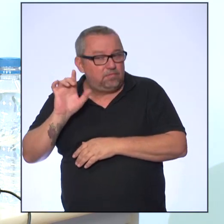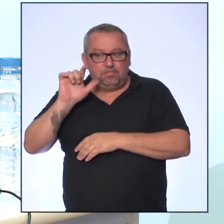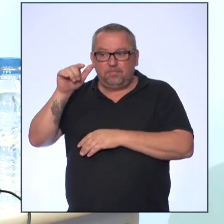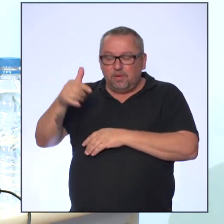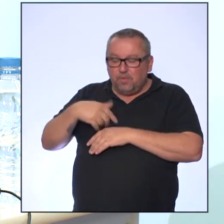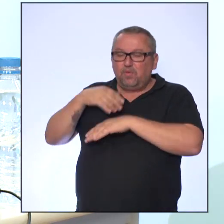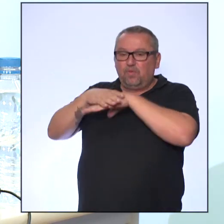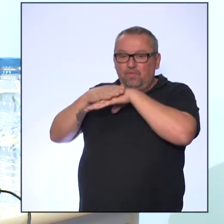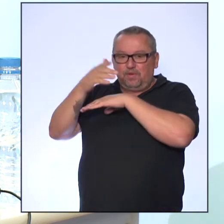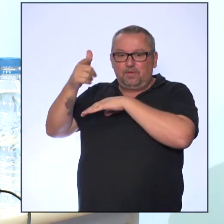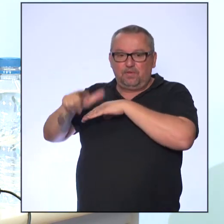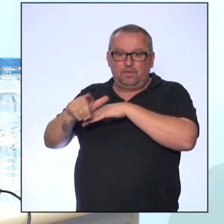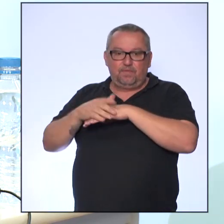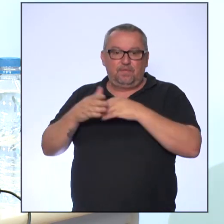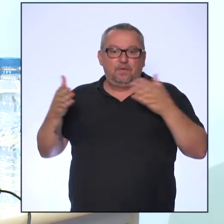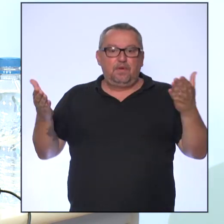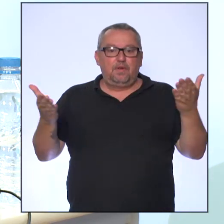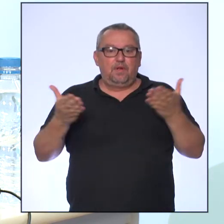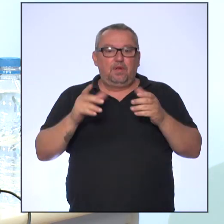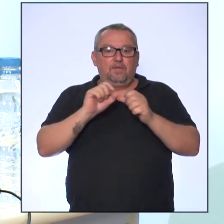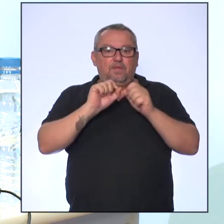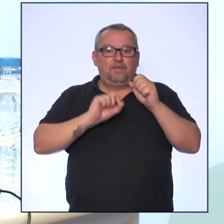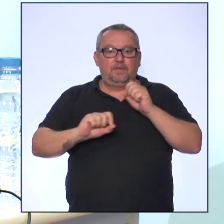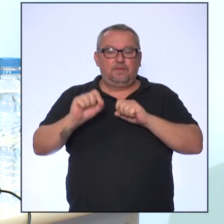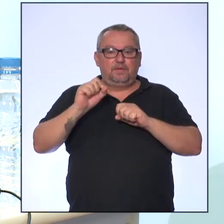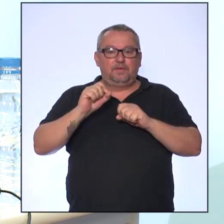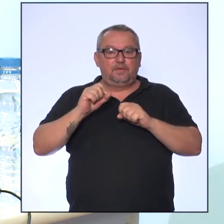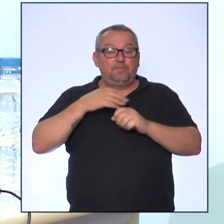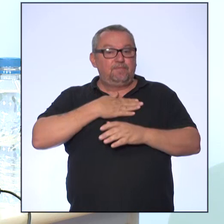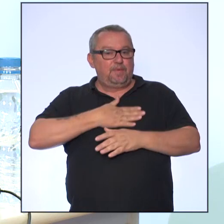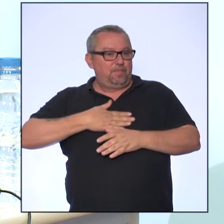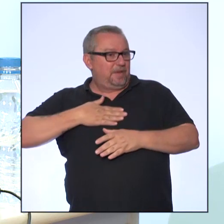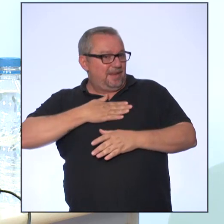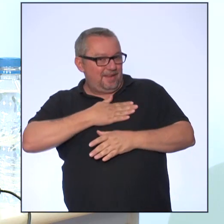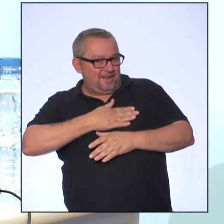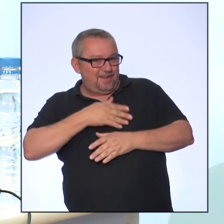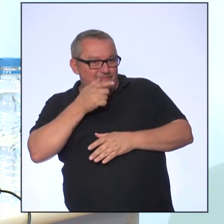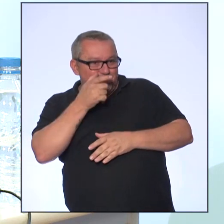certeza. Pessoal, agora a gente vai para algumas apreciações